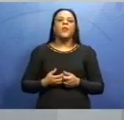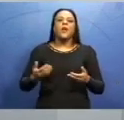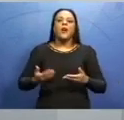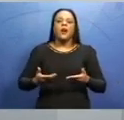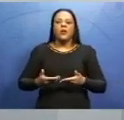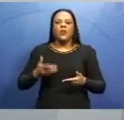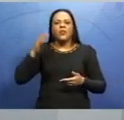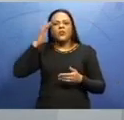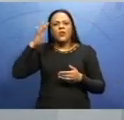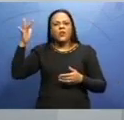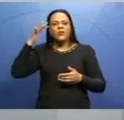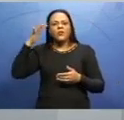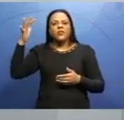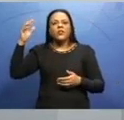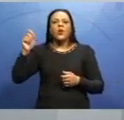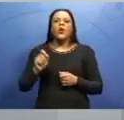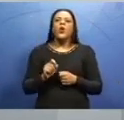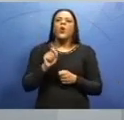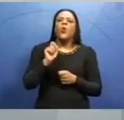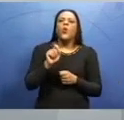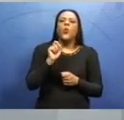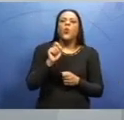Assinale a alternativa correta.